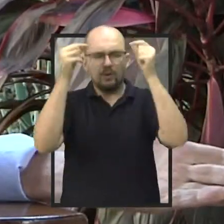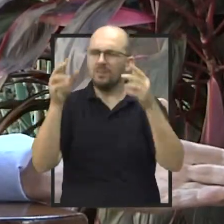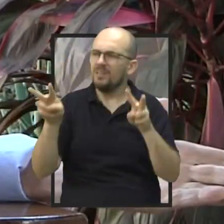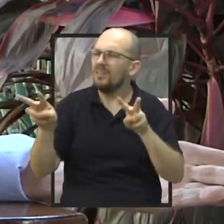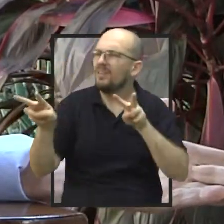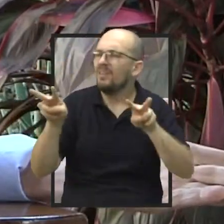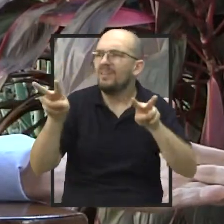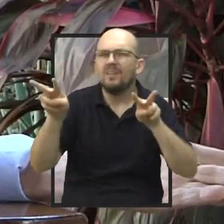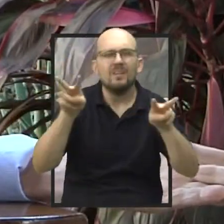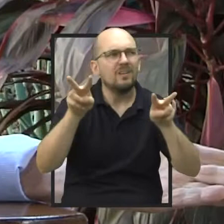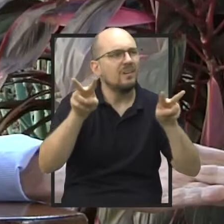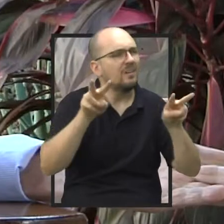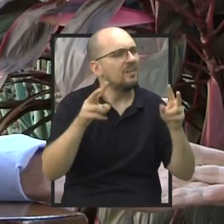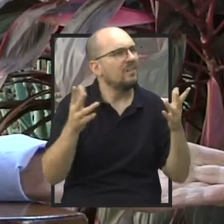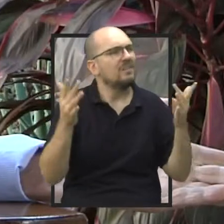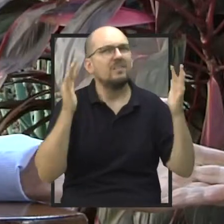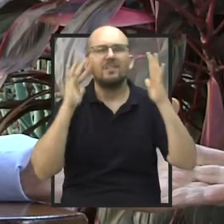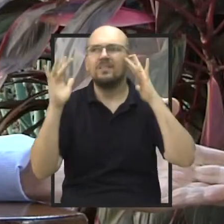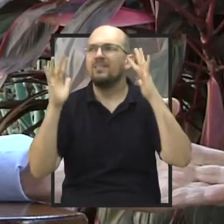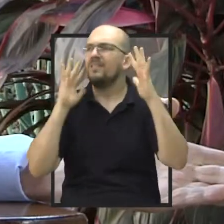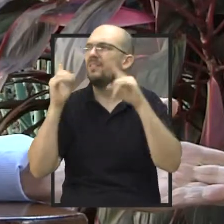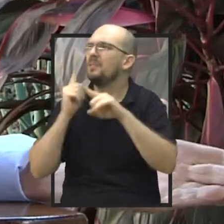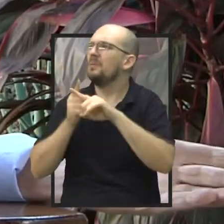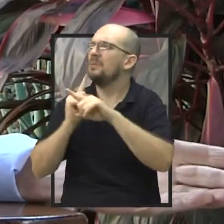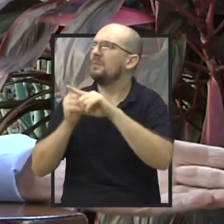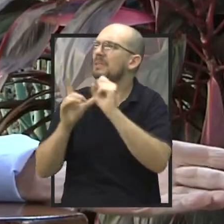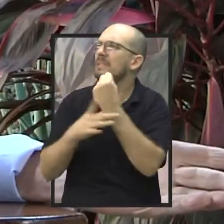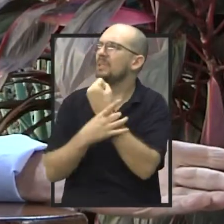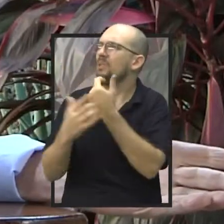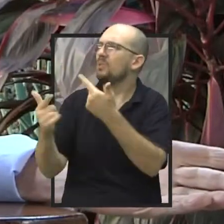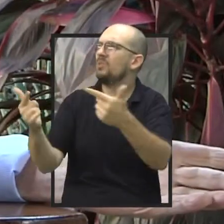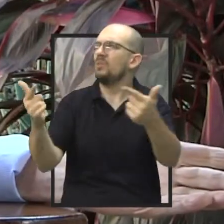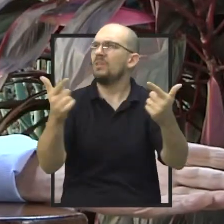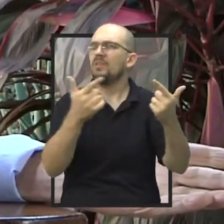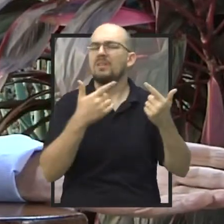aquele pesadelo em mente, cansado, eu dormi.